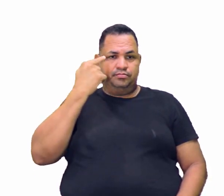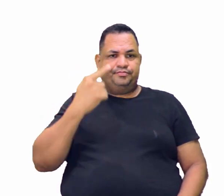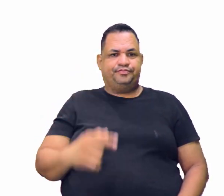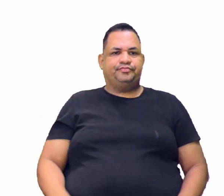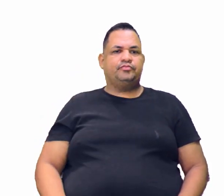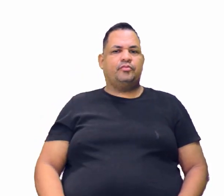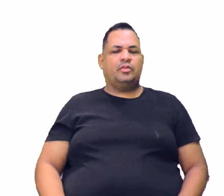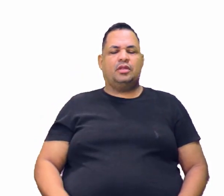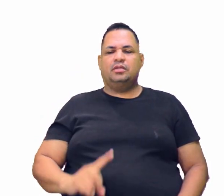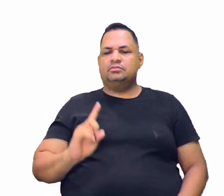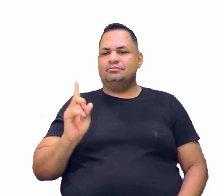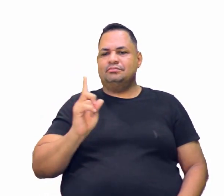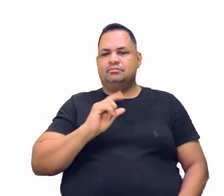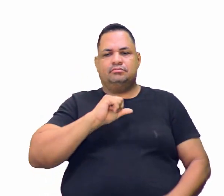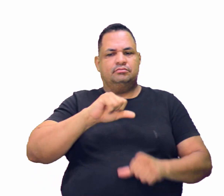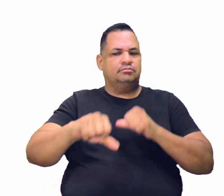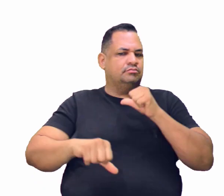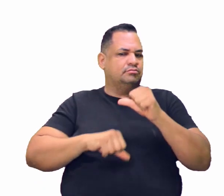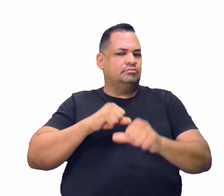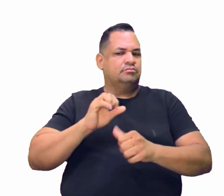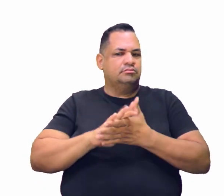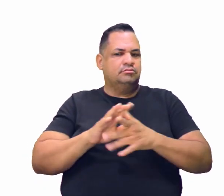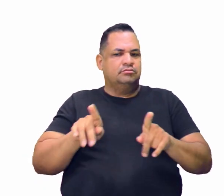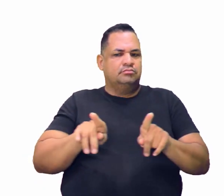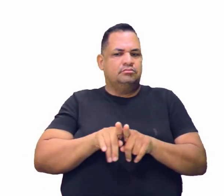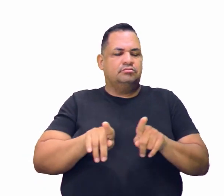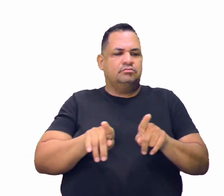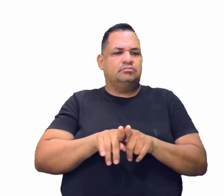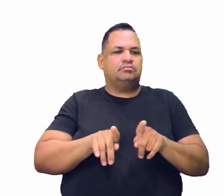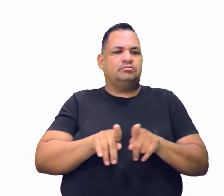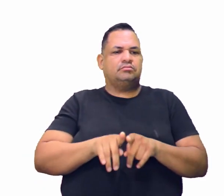fica invariável.